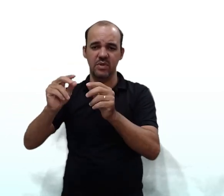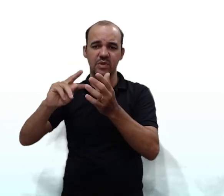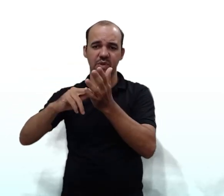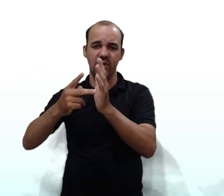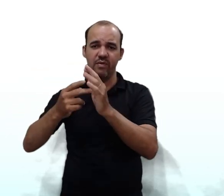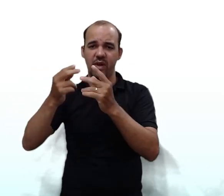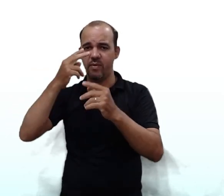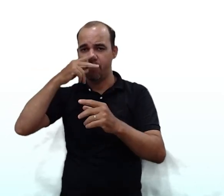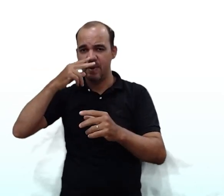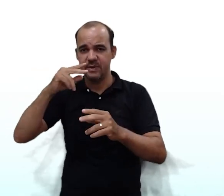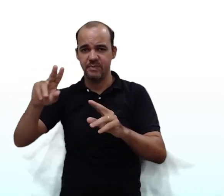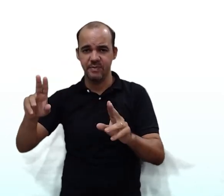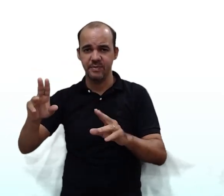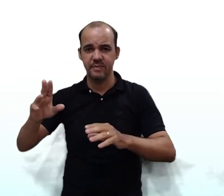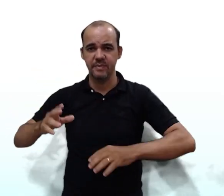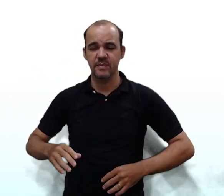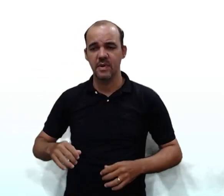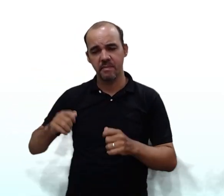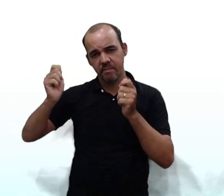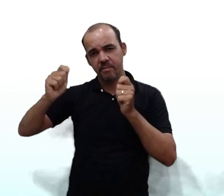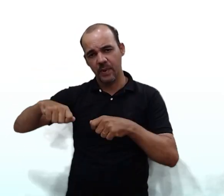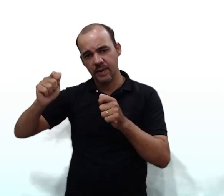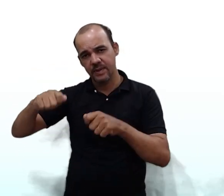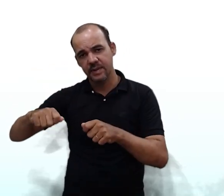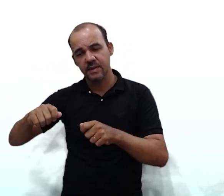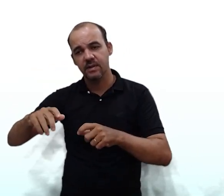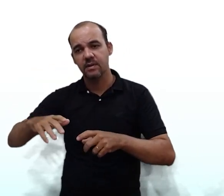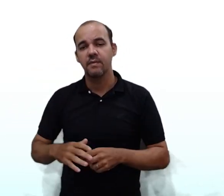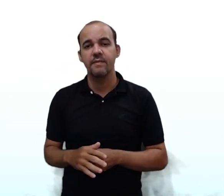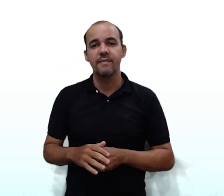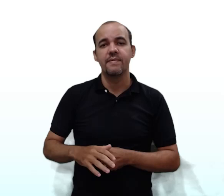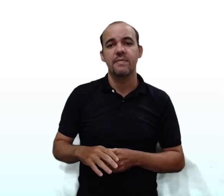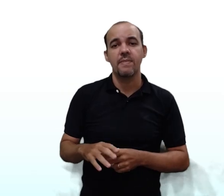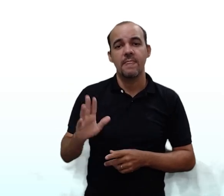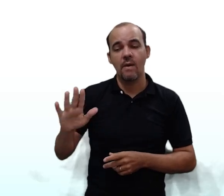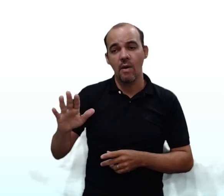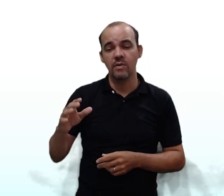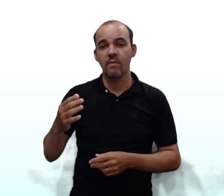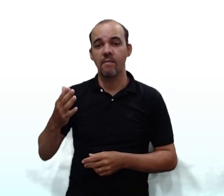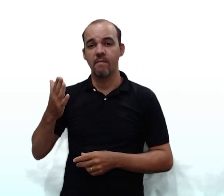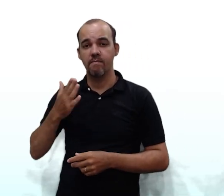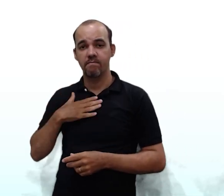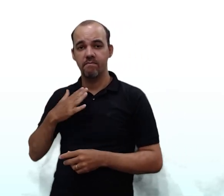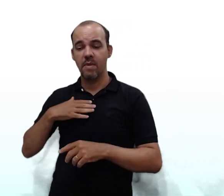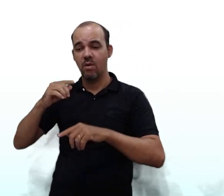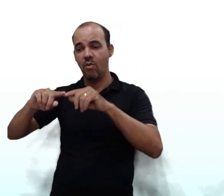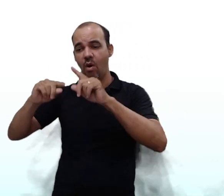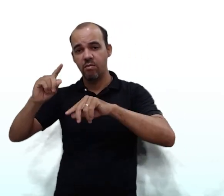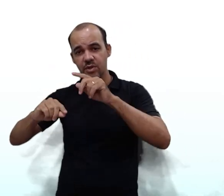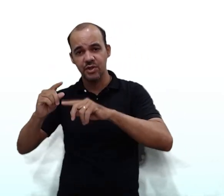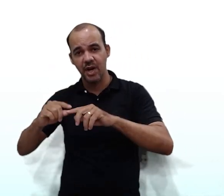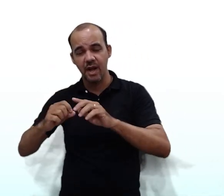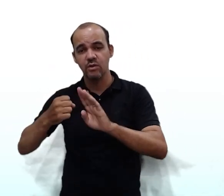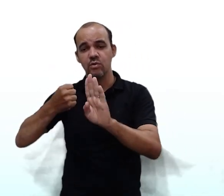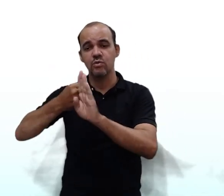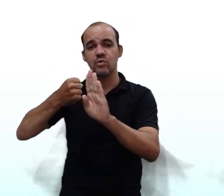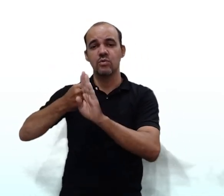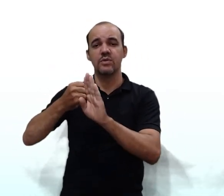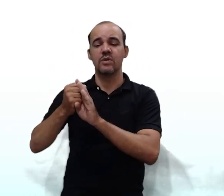é possível, mas só vai ser possível, minha gente, quando o meu objeto for um substantivo